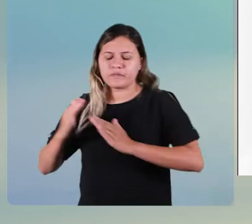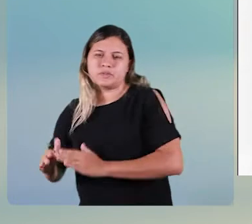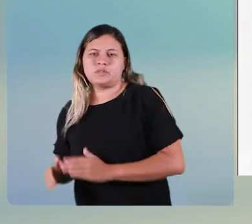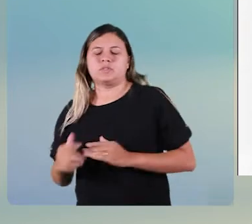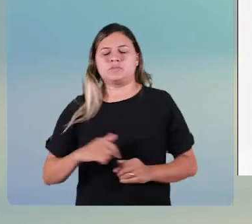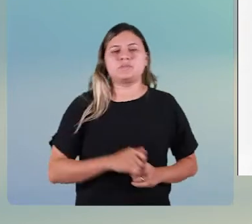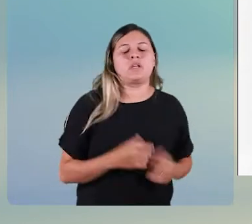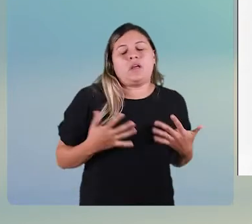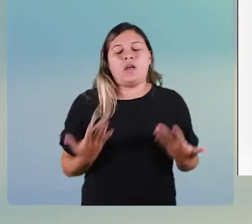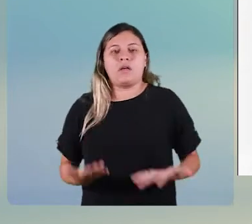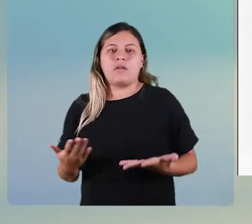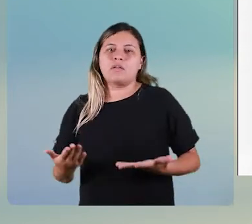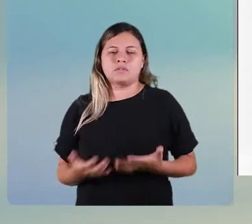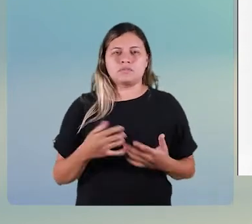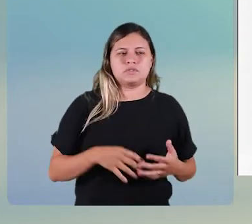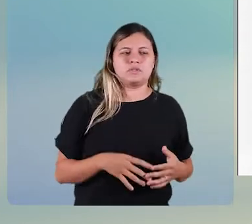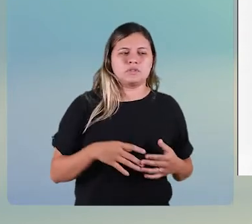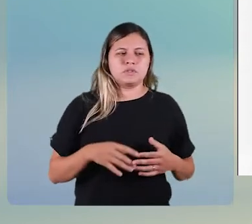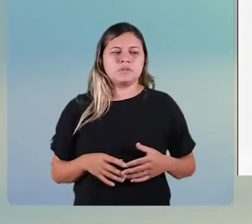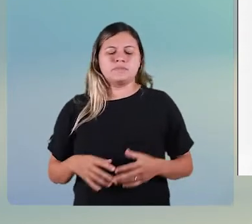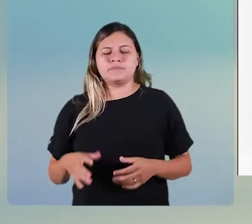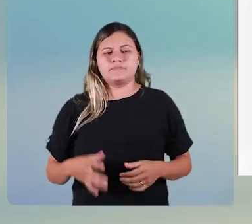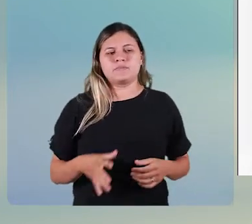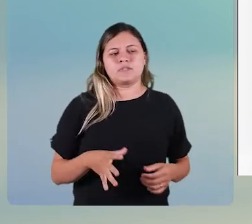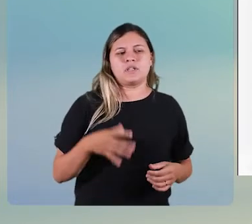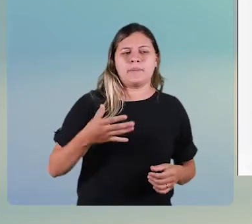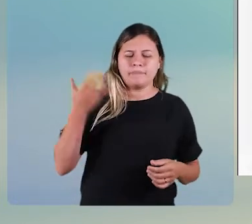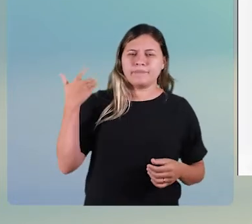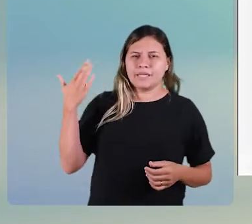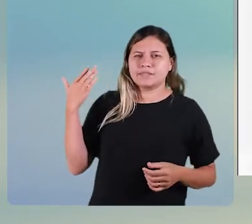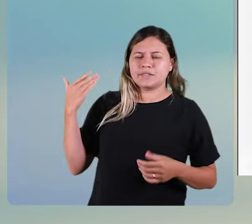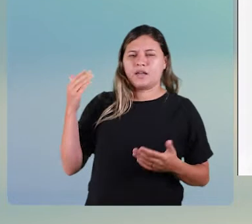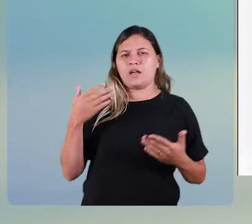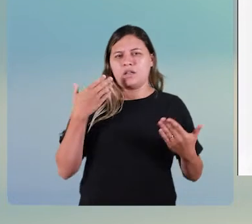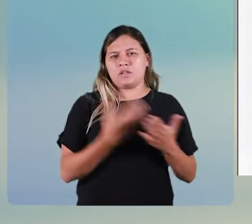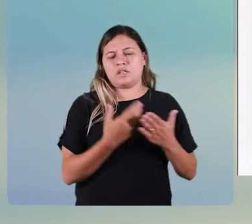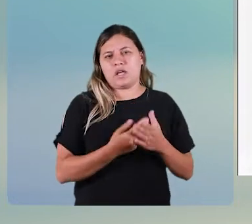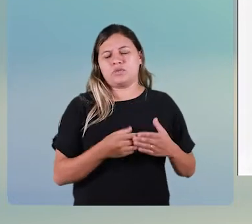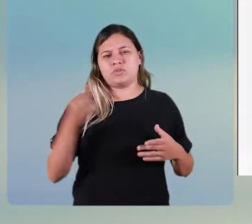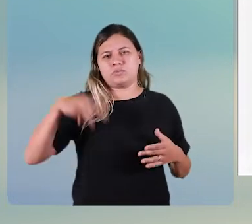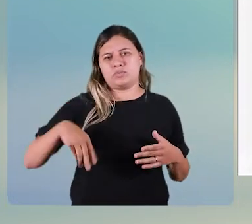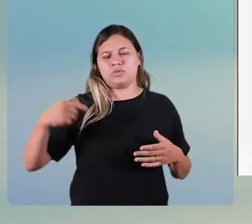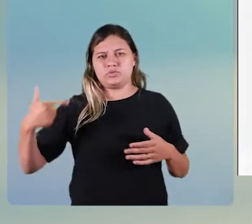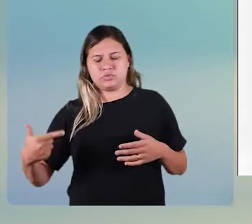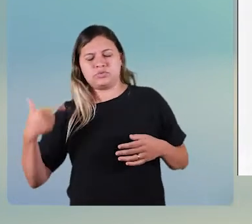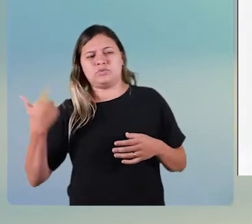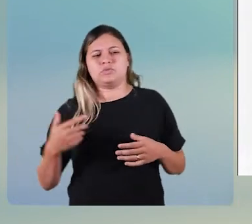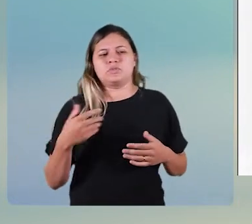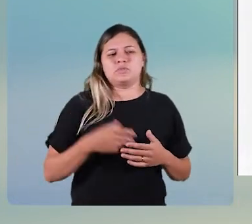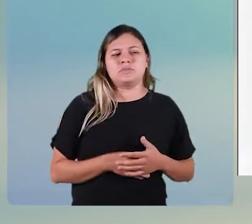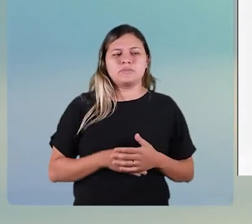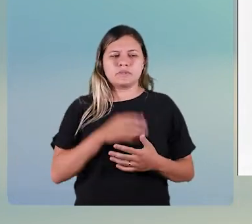certo? Então, pessoal, puxando um pouquinho da nossa aula lá do módulo 2, né,